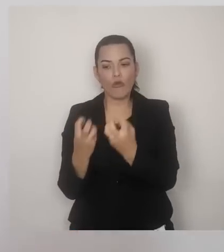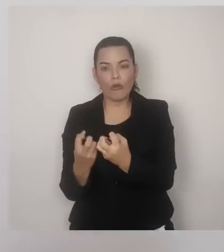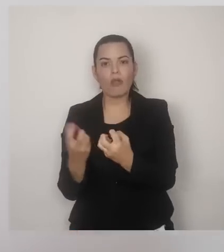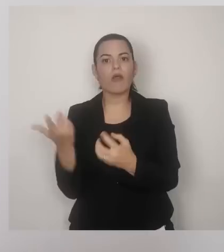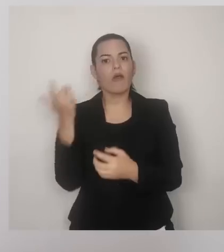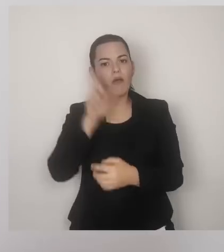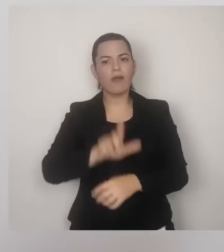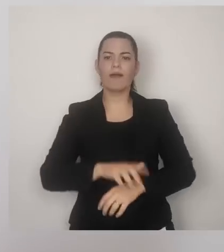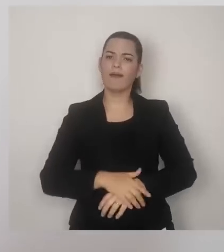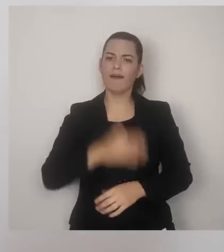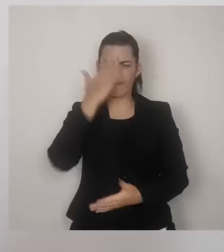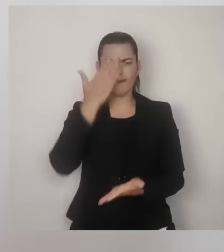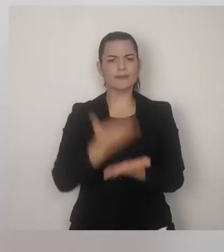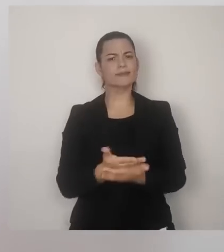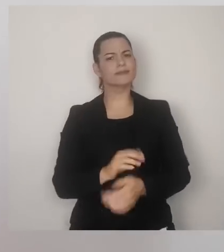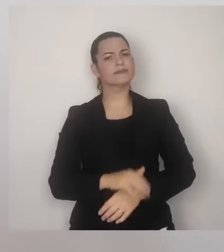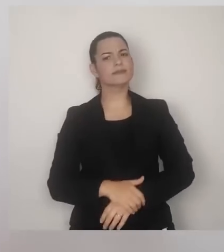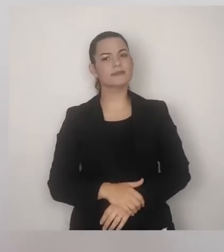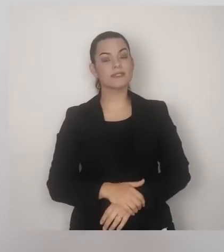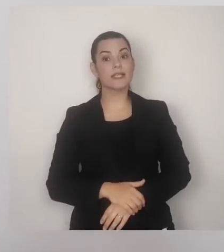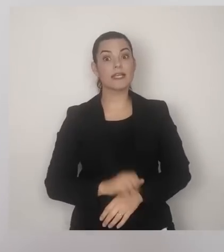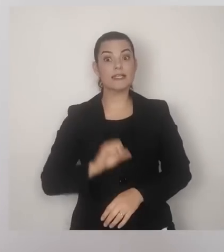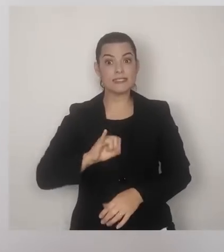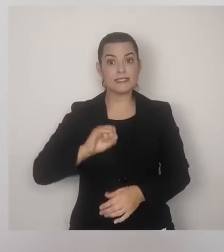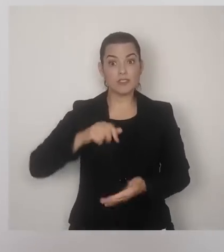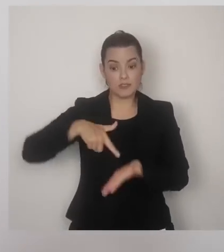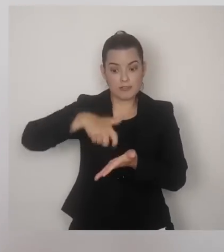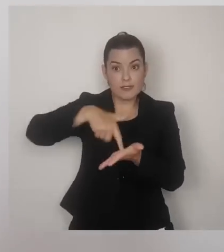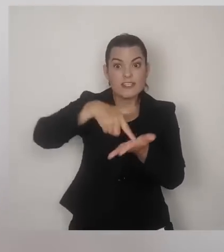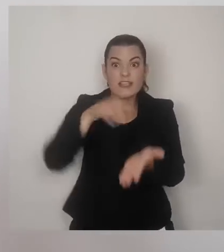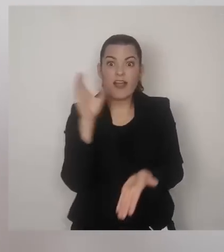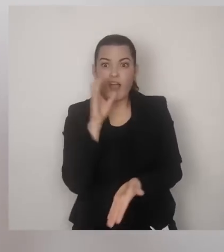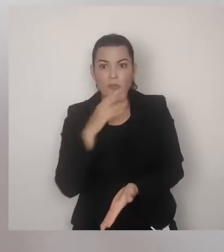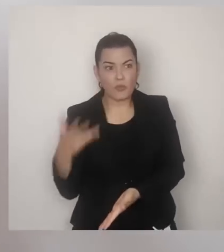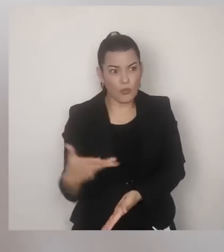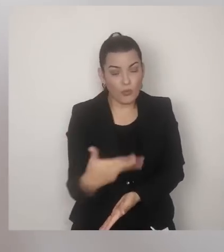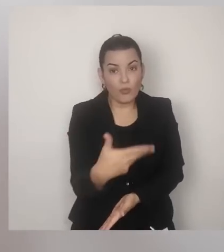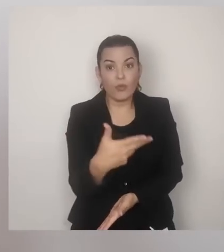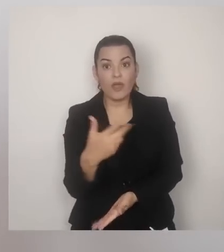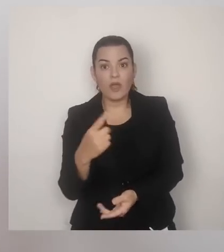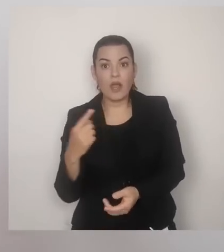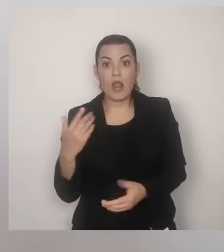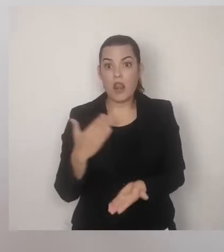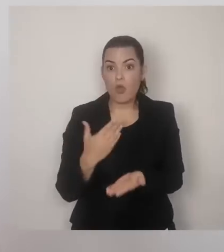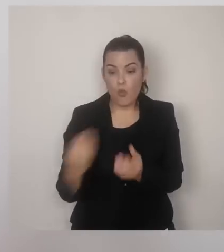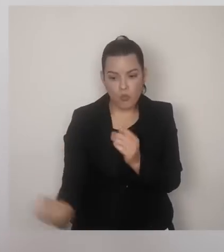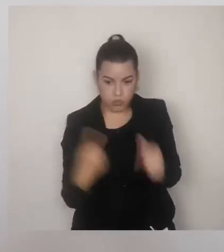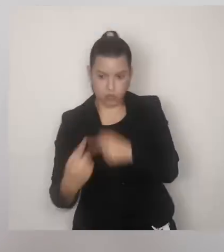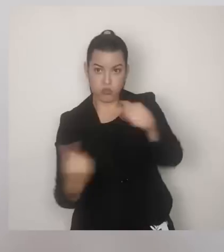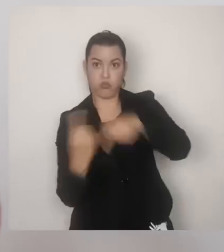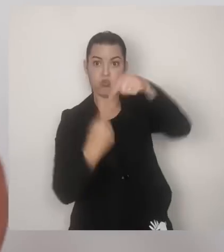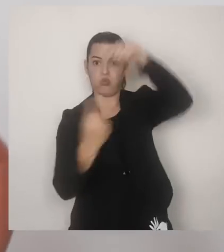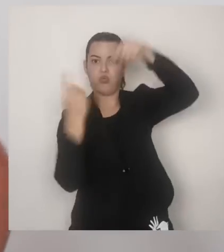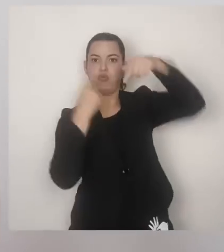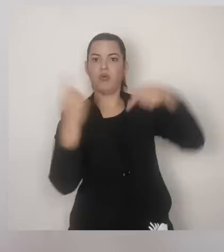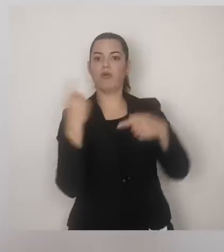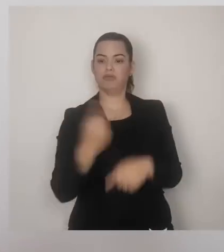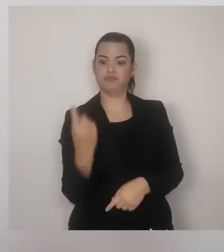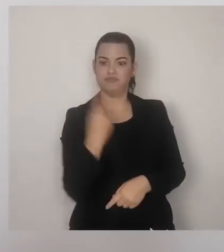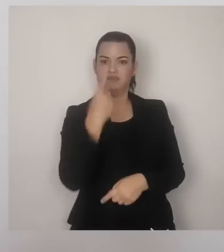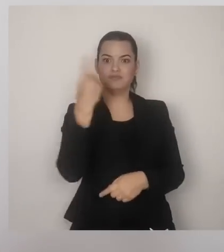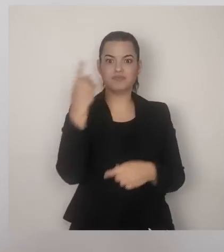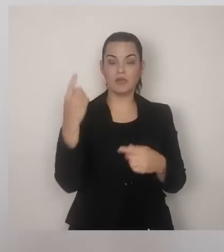O Saci, quando passa rápido por um lugar, ele levanta um rodamuinho de poeira e